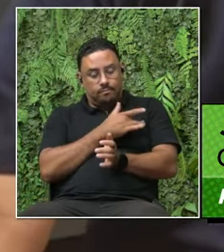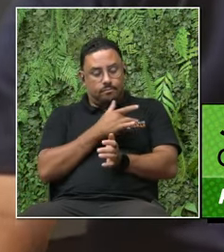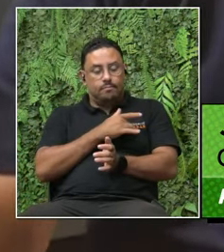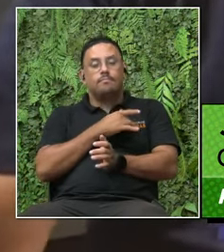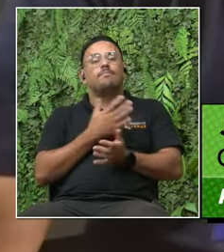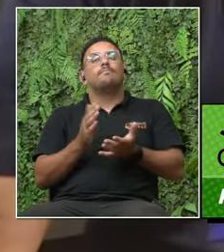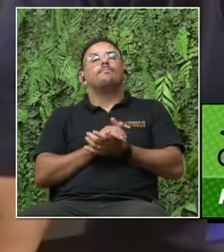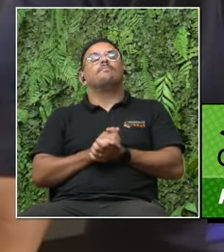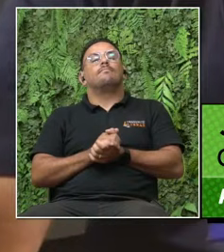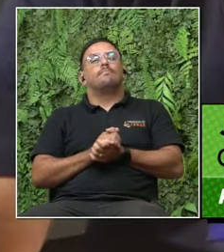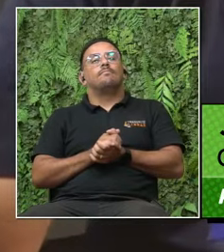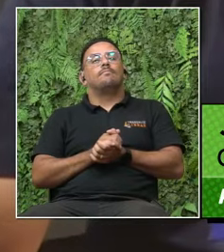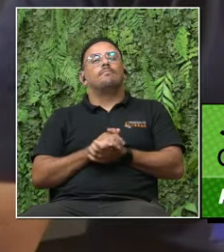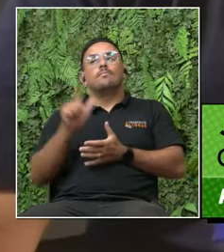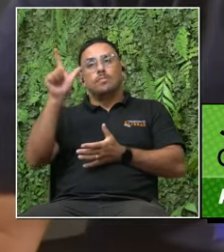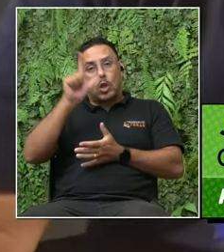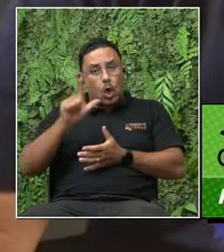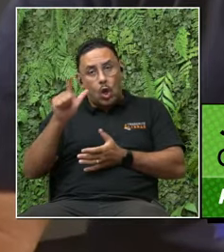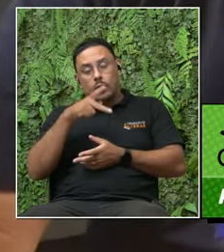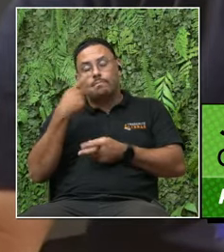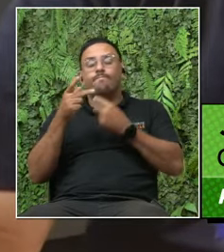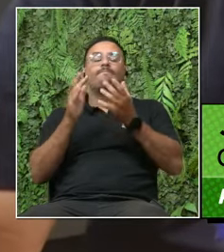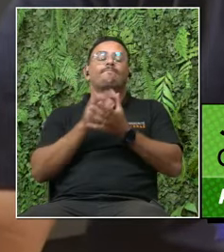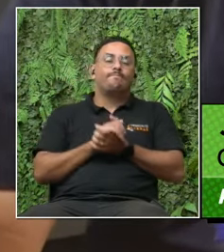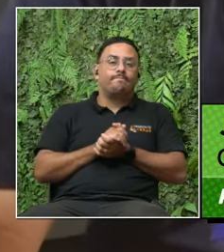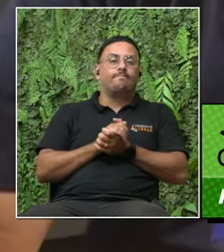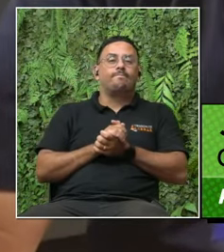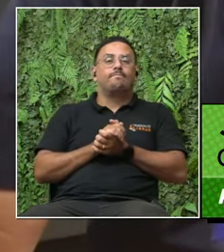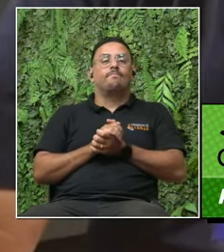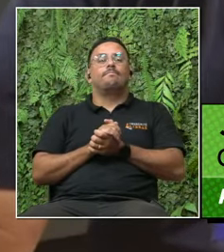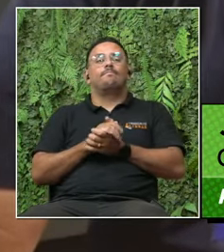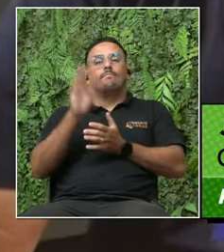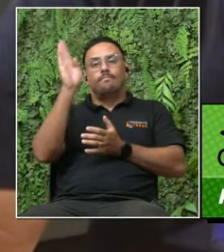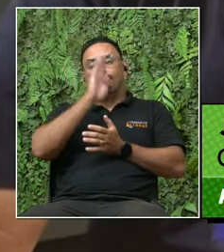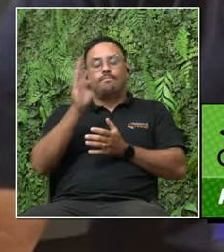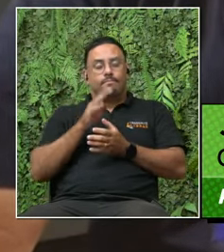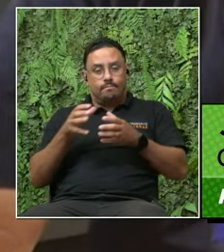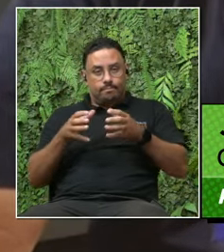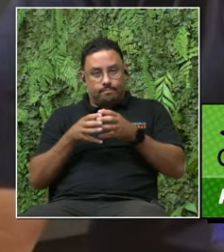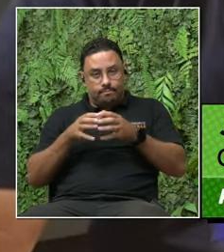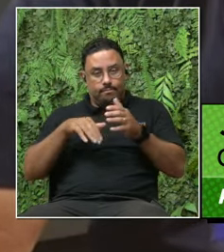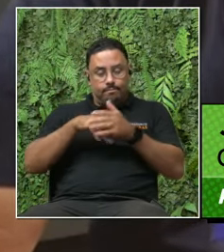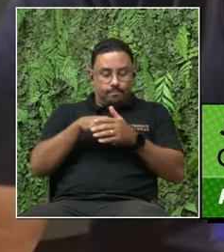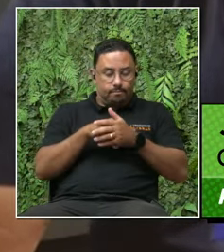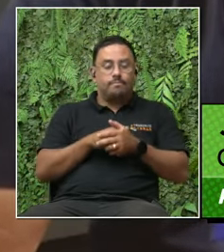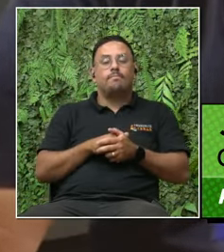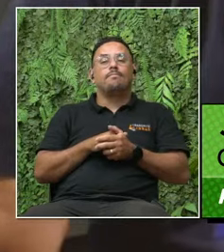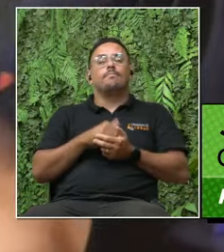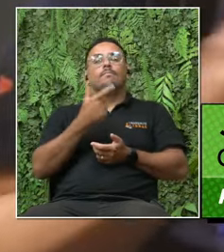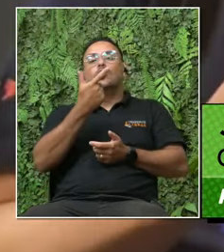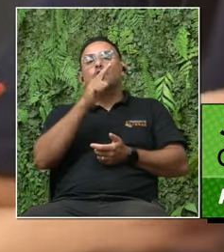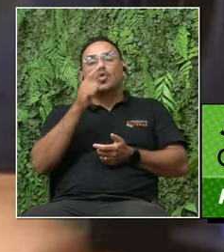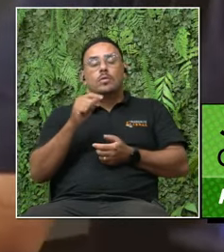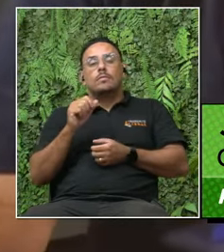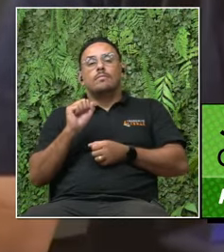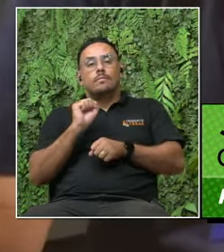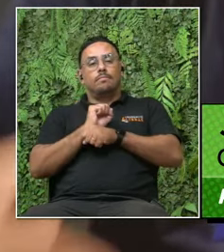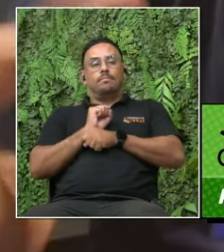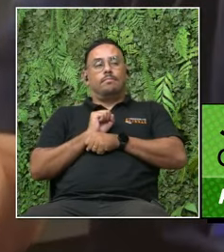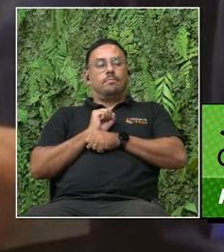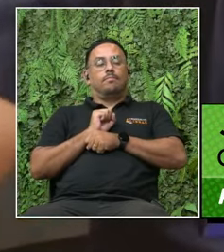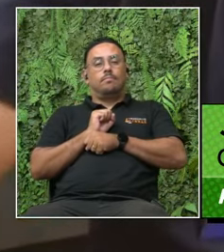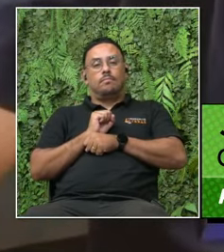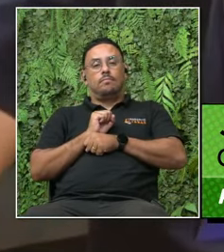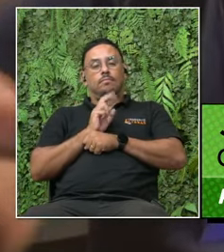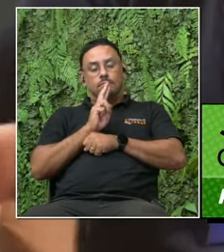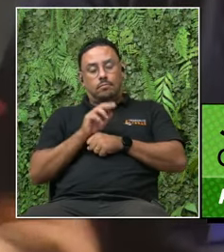é É lógico que a gente fala assim a Seleção Brasileira foi eliminada da Copa sem segurar o resultado foi